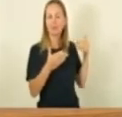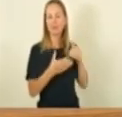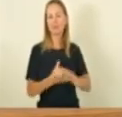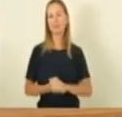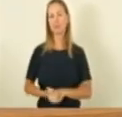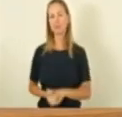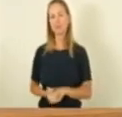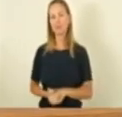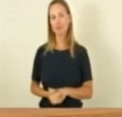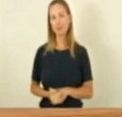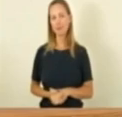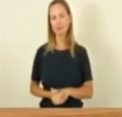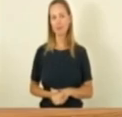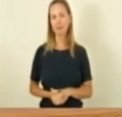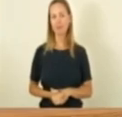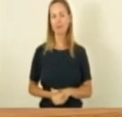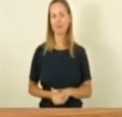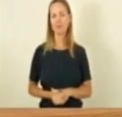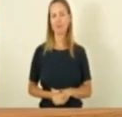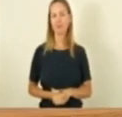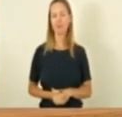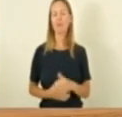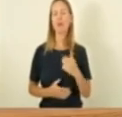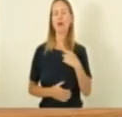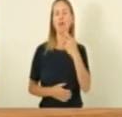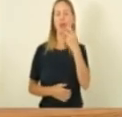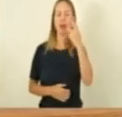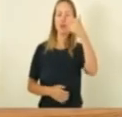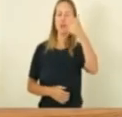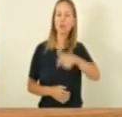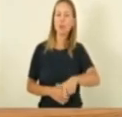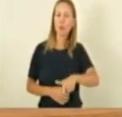também. Então, eu estou sendo